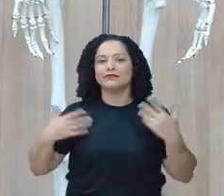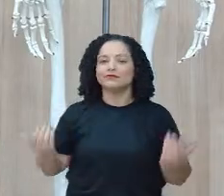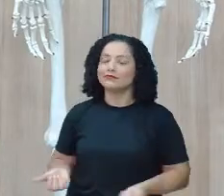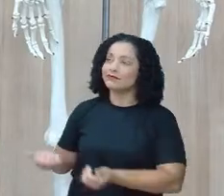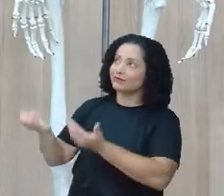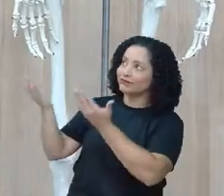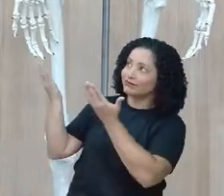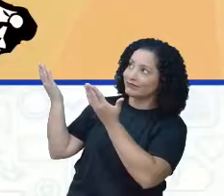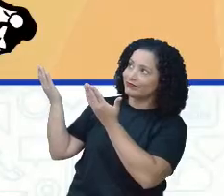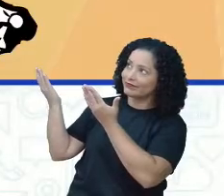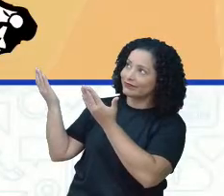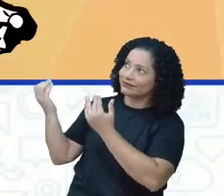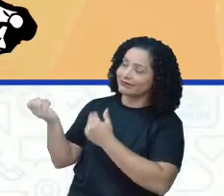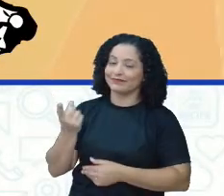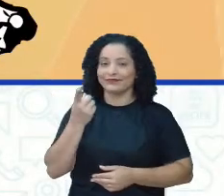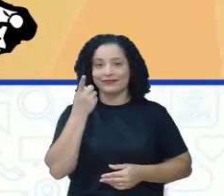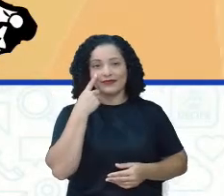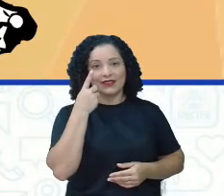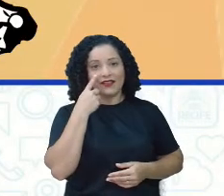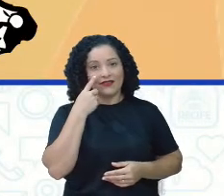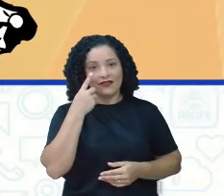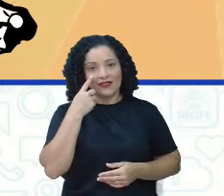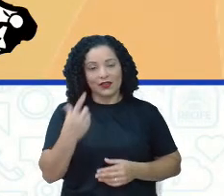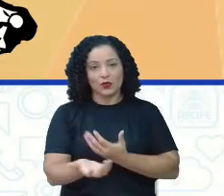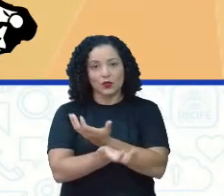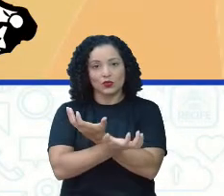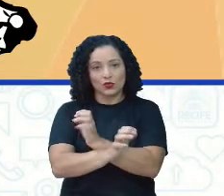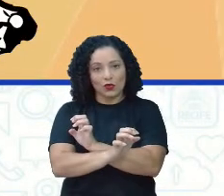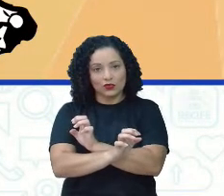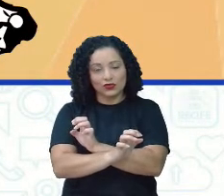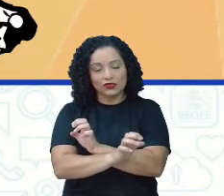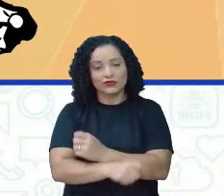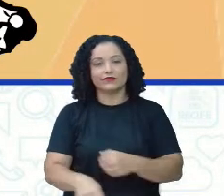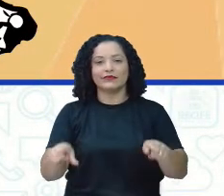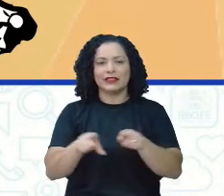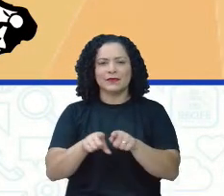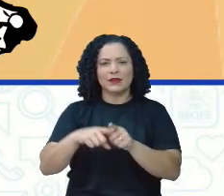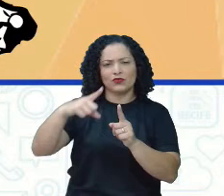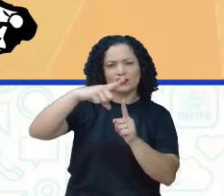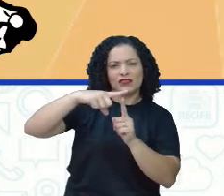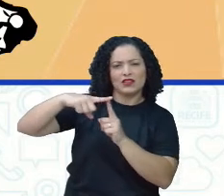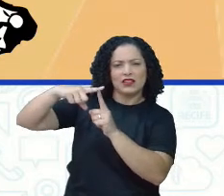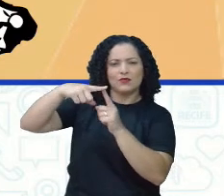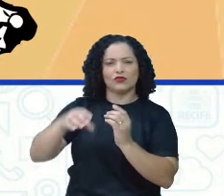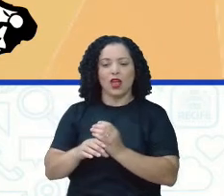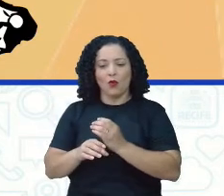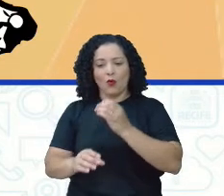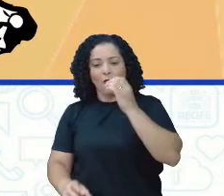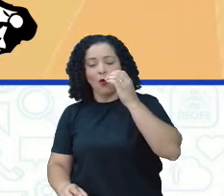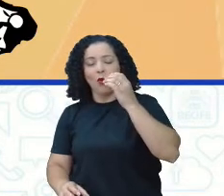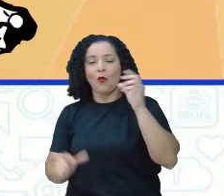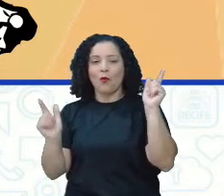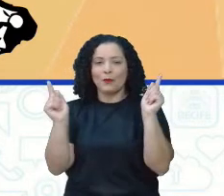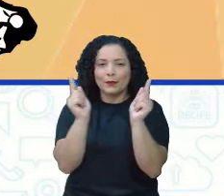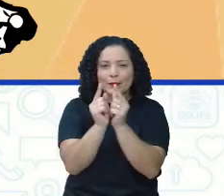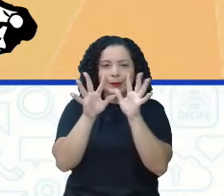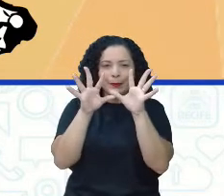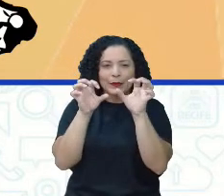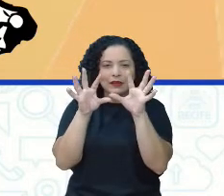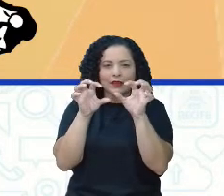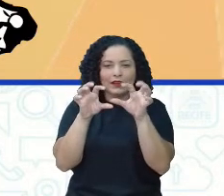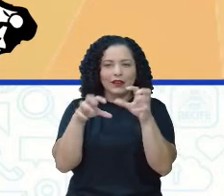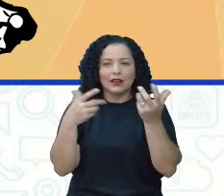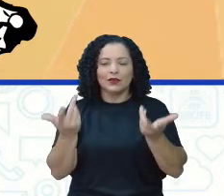imagem, vocês estão vendo os ossos e a questão aí do seu formato. O longo, né? O irregular,